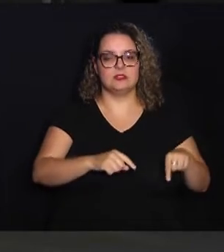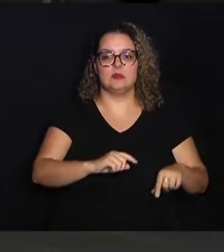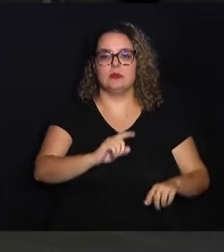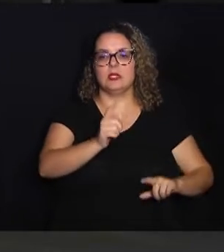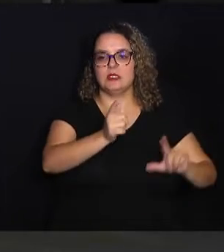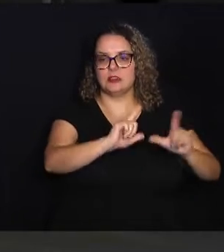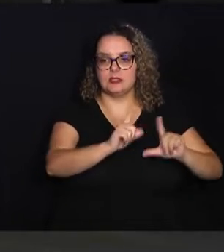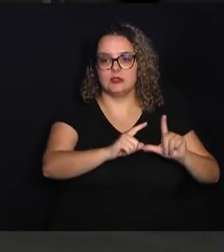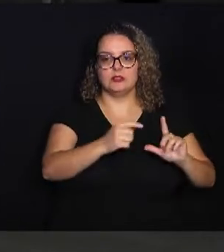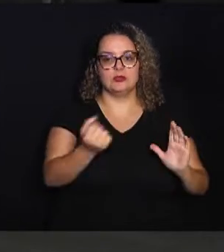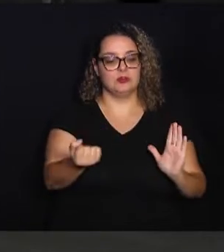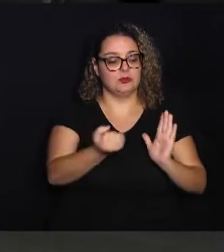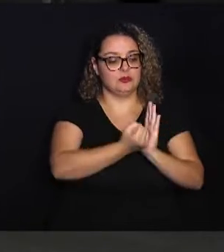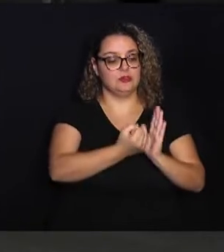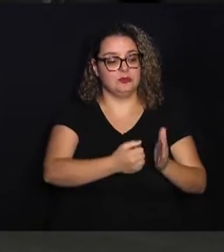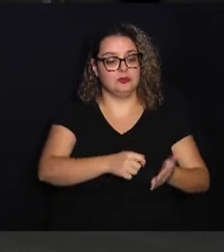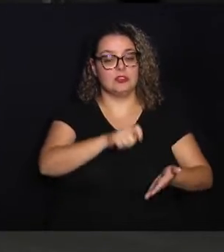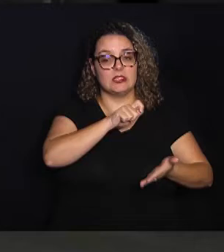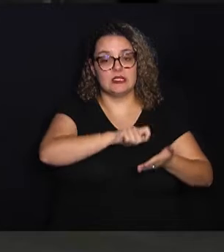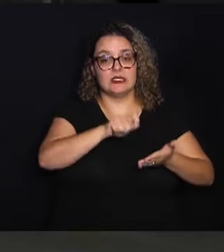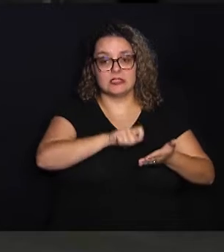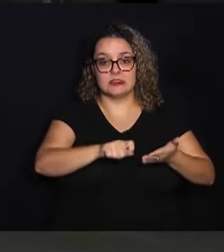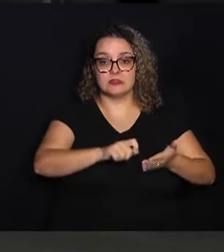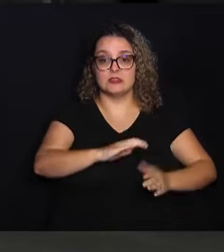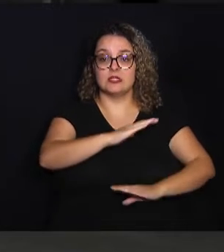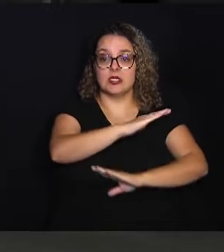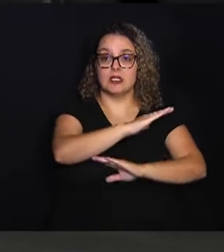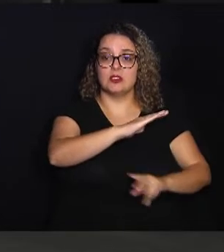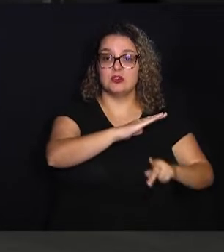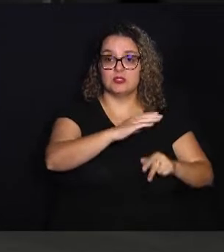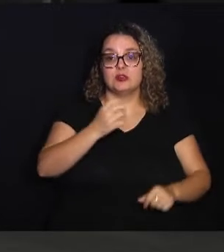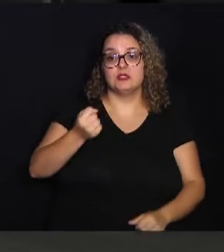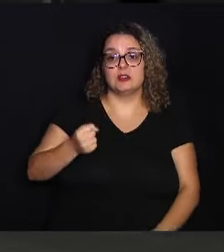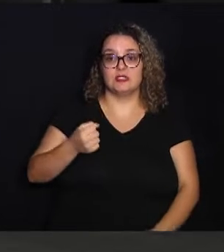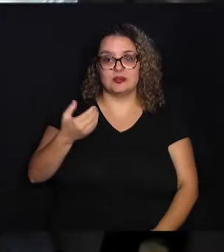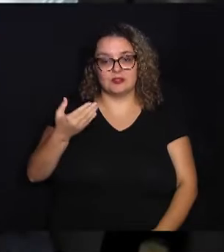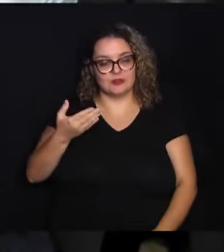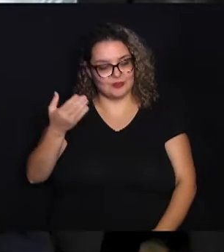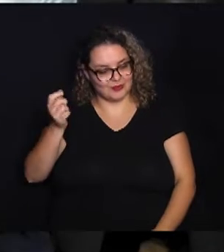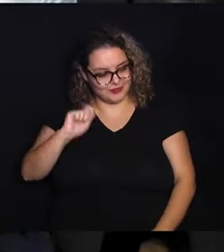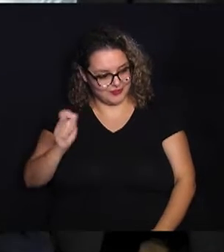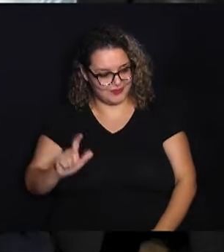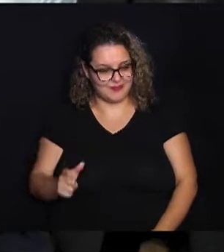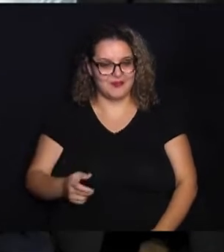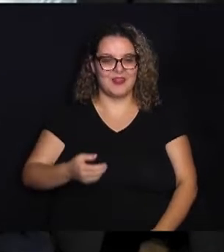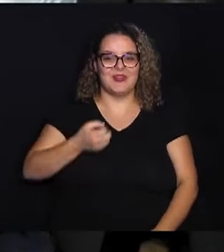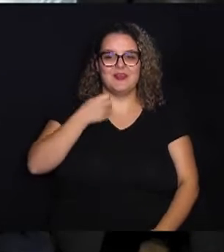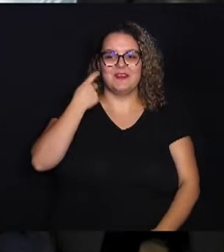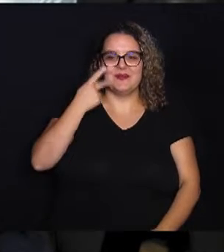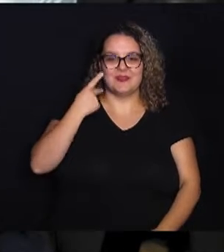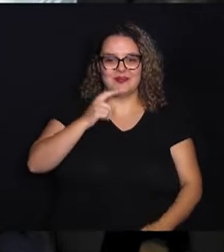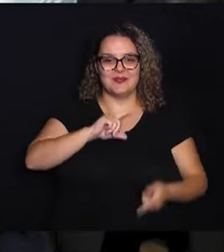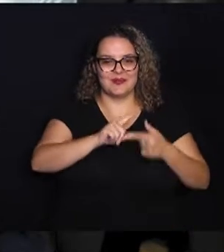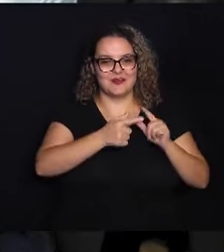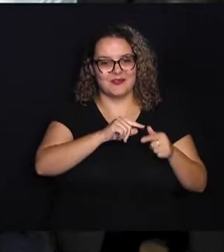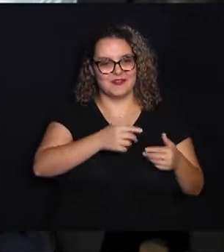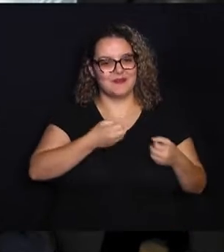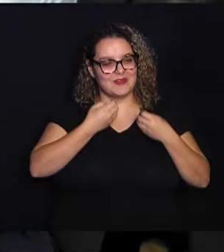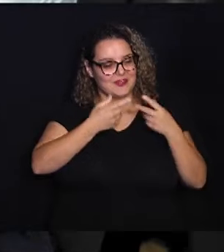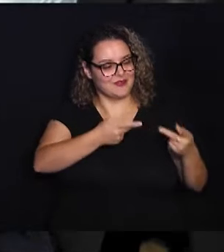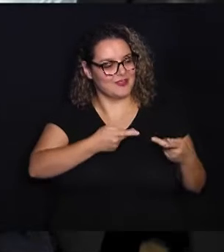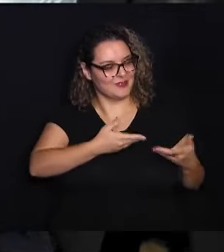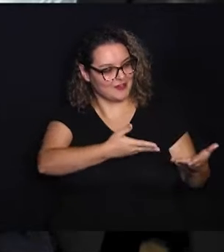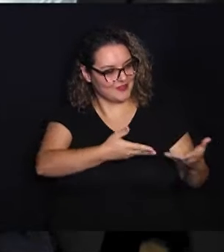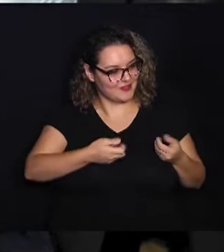um televisor escrito na Casa do Povo, em azul e branco. Major Jaime, seja bem-vindo. Eu também já o convido a fazer a